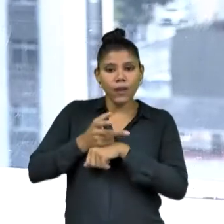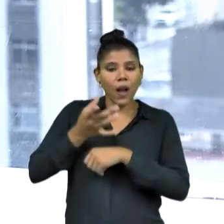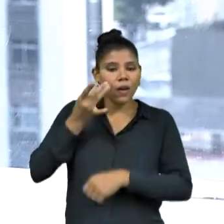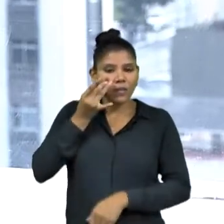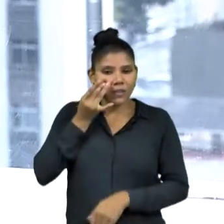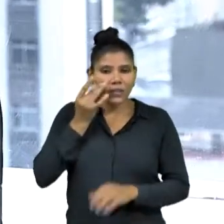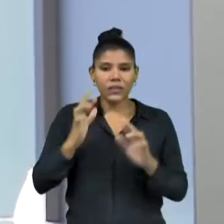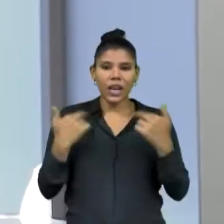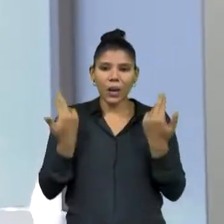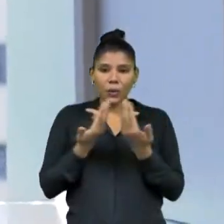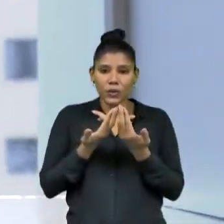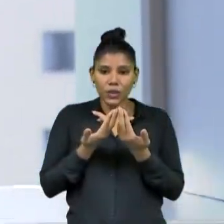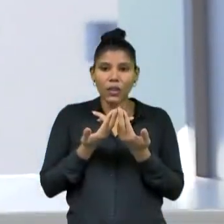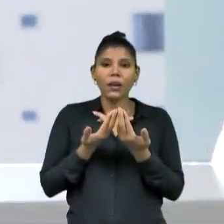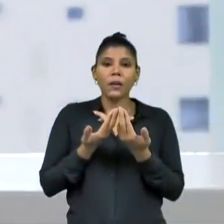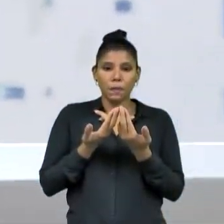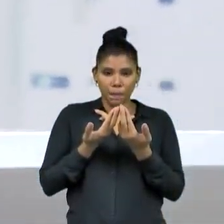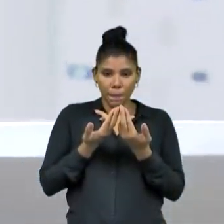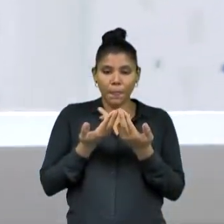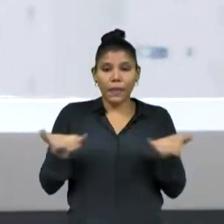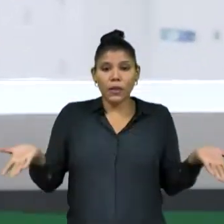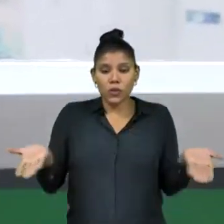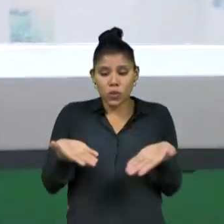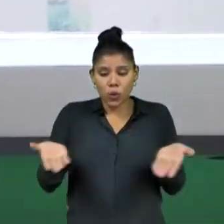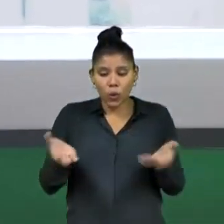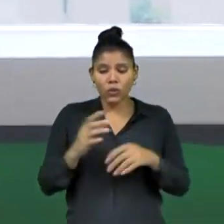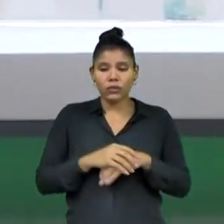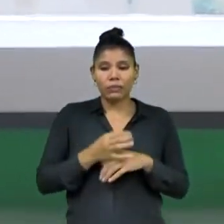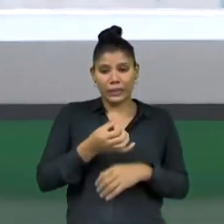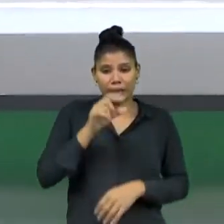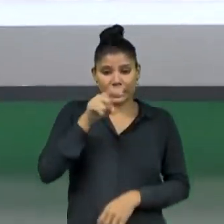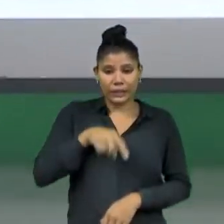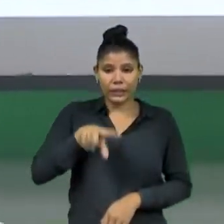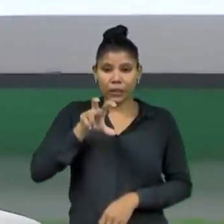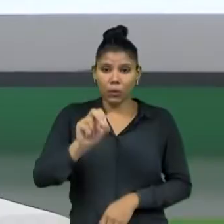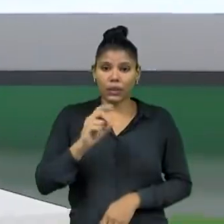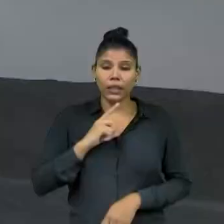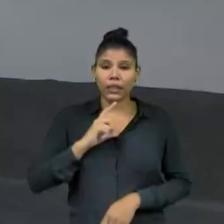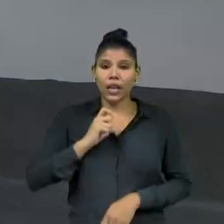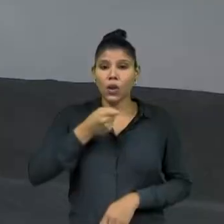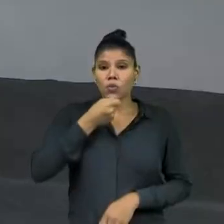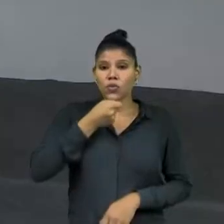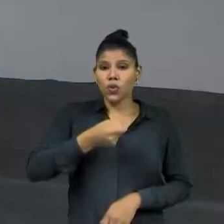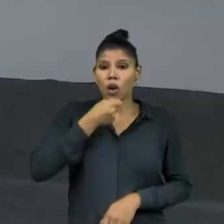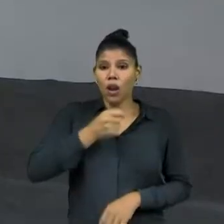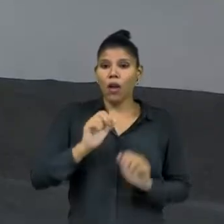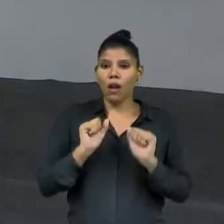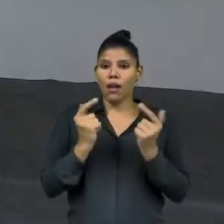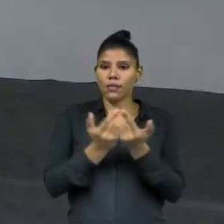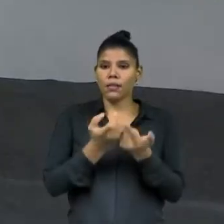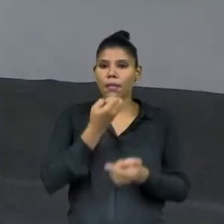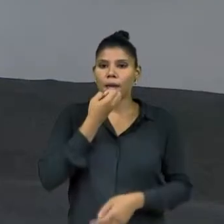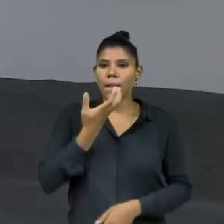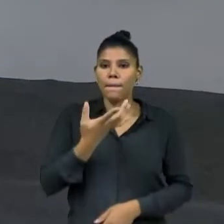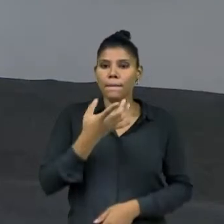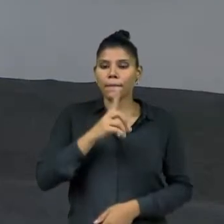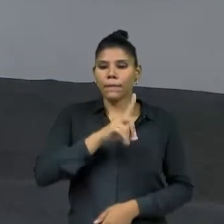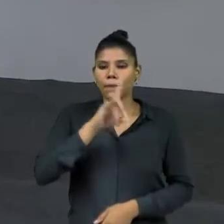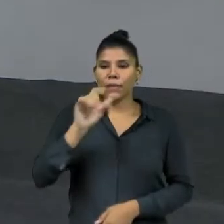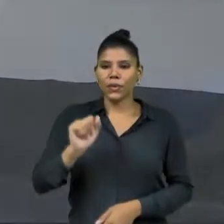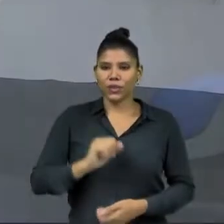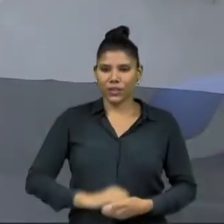plenária de hoje. Às 10 para as 7 da noite tem o Jornal Assembleia. Um bom dia para você e até amanhã.